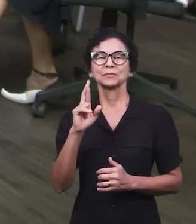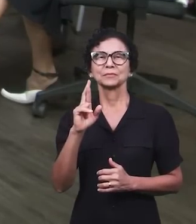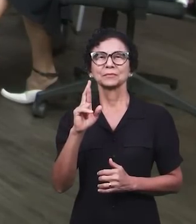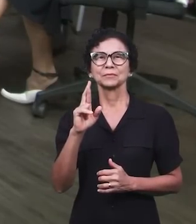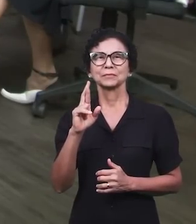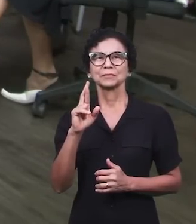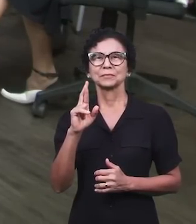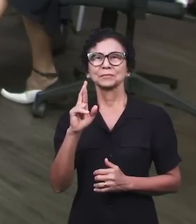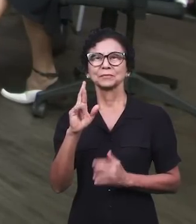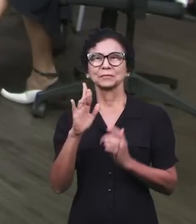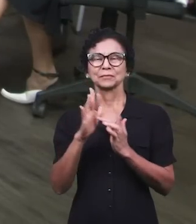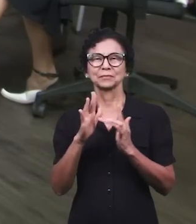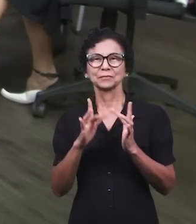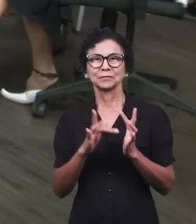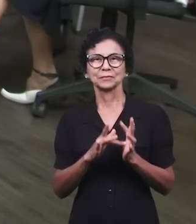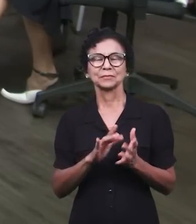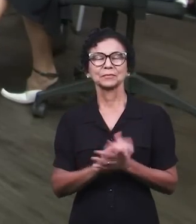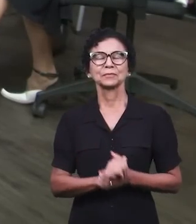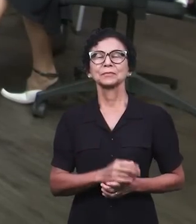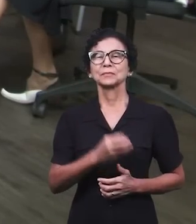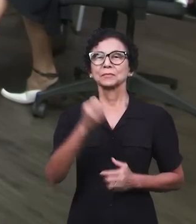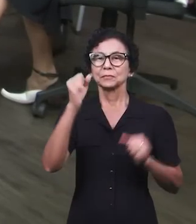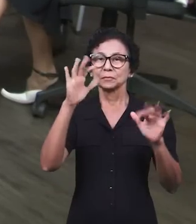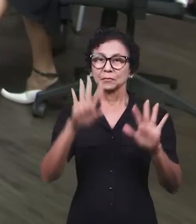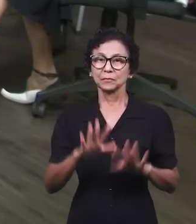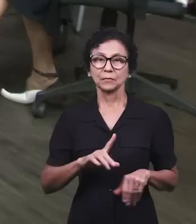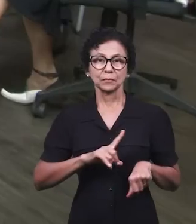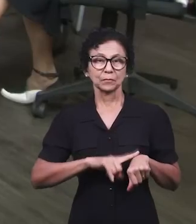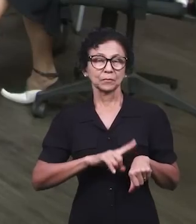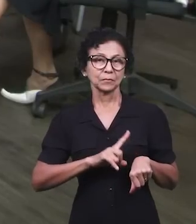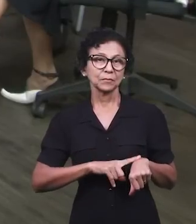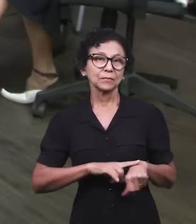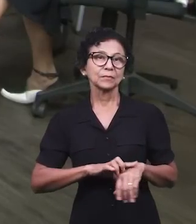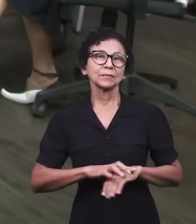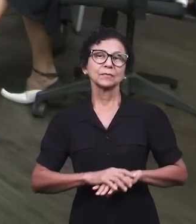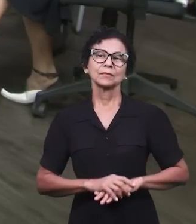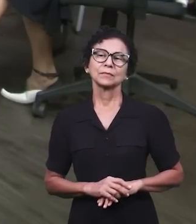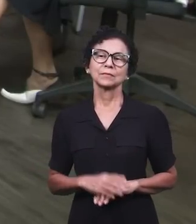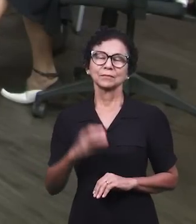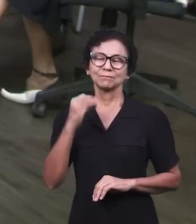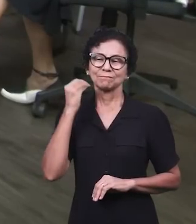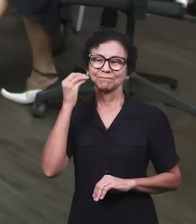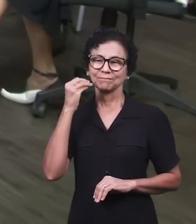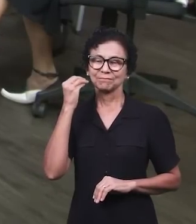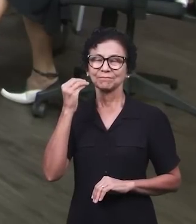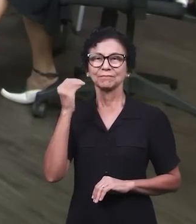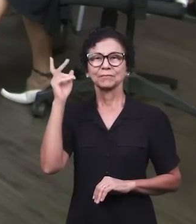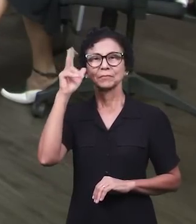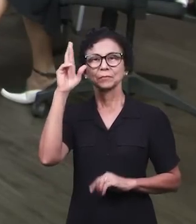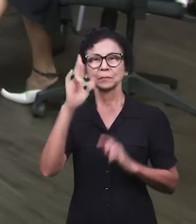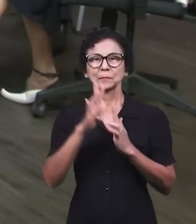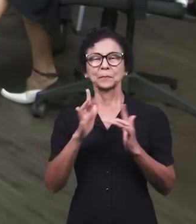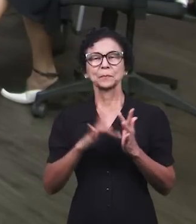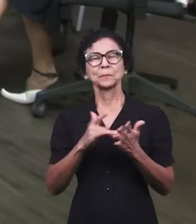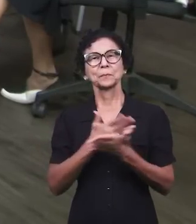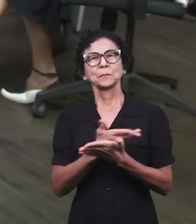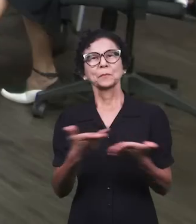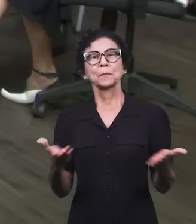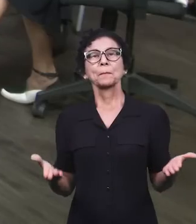aqui com vocês. Foi, para mim, também muito edificante esse momento. E Desejo a todos a paz do Senhor